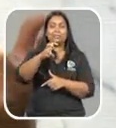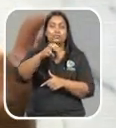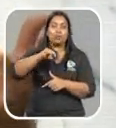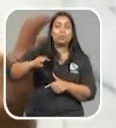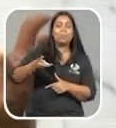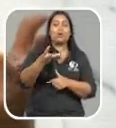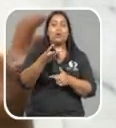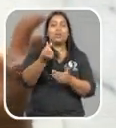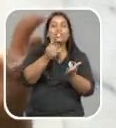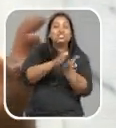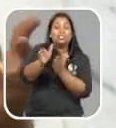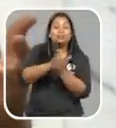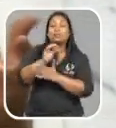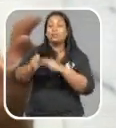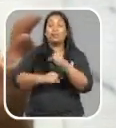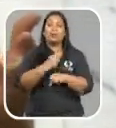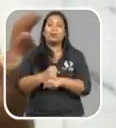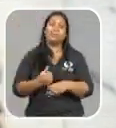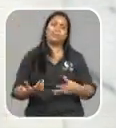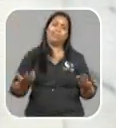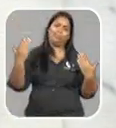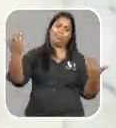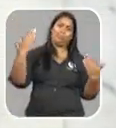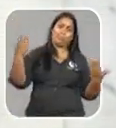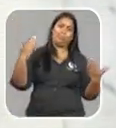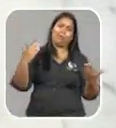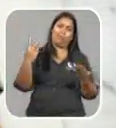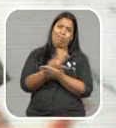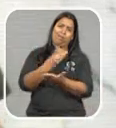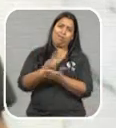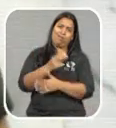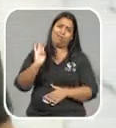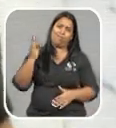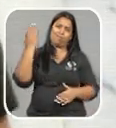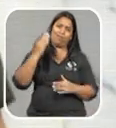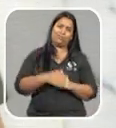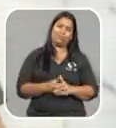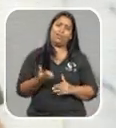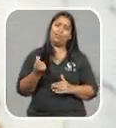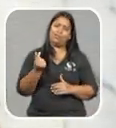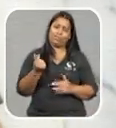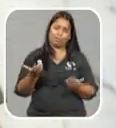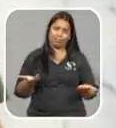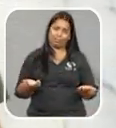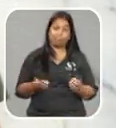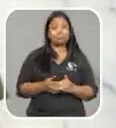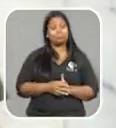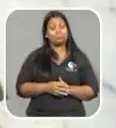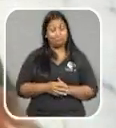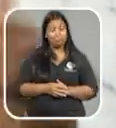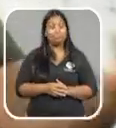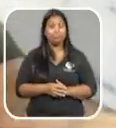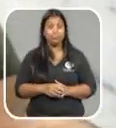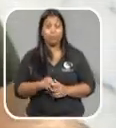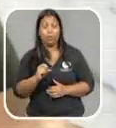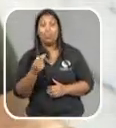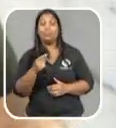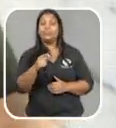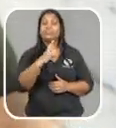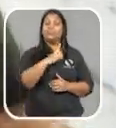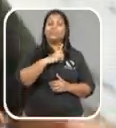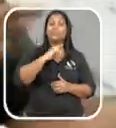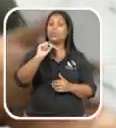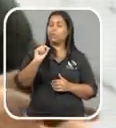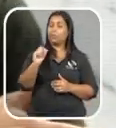questão do valor. Mas vocês têm uma indignação seletiva, se